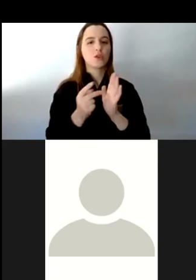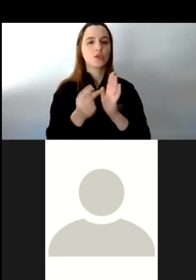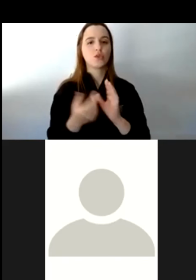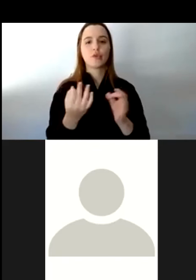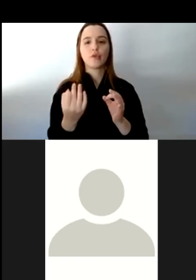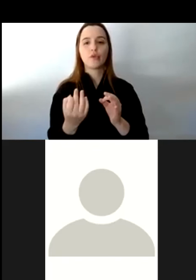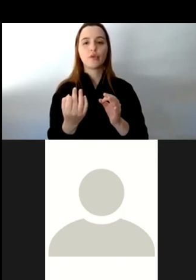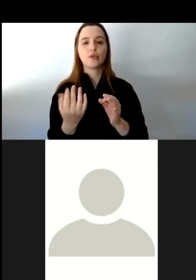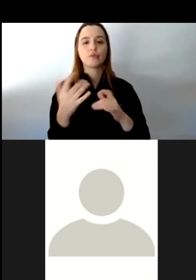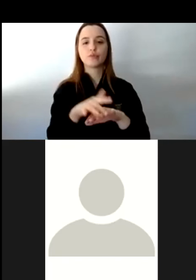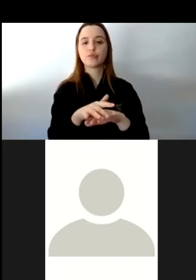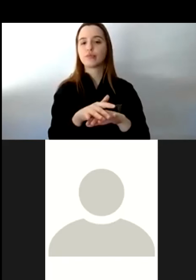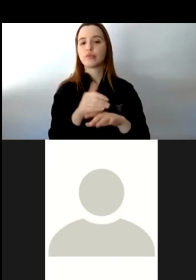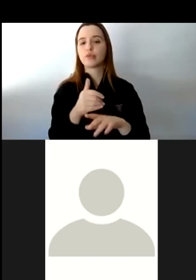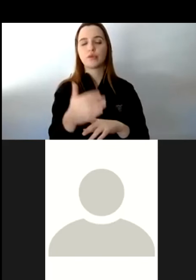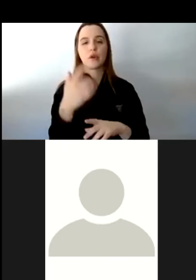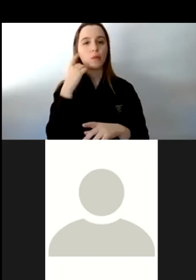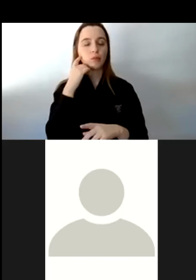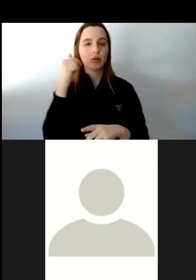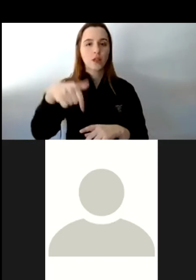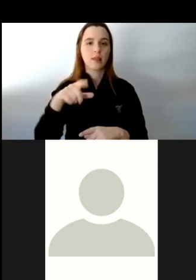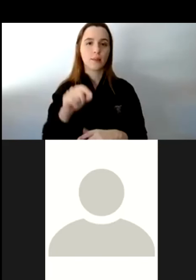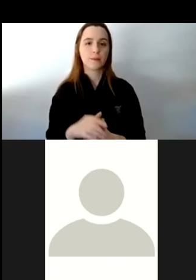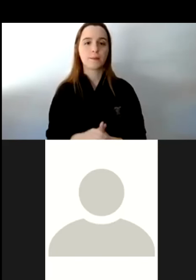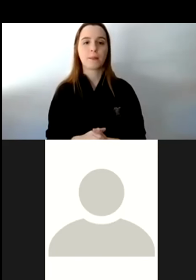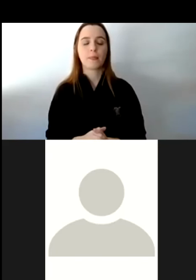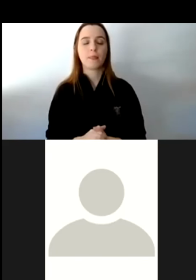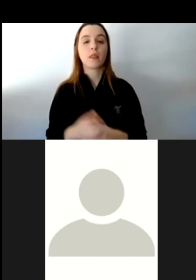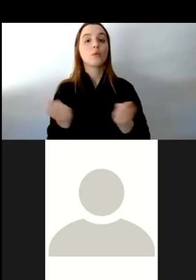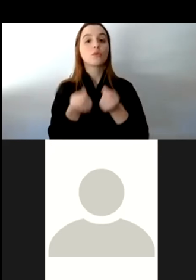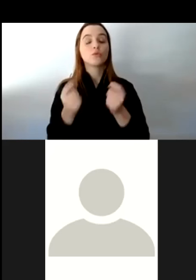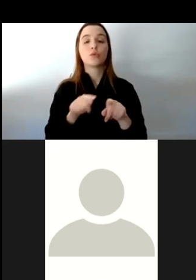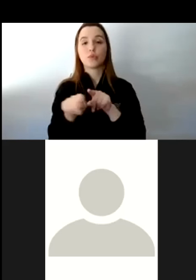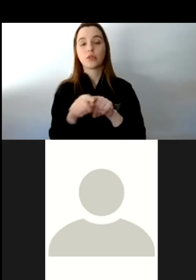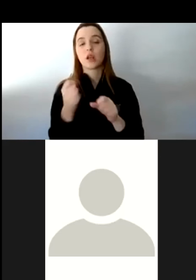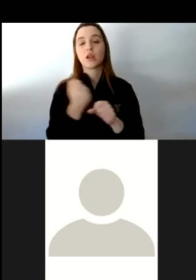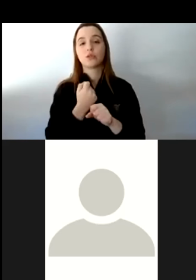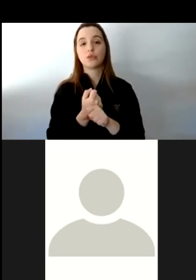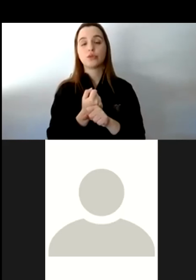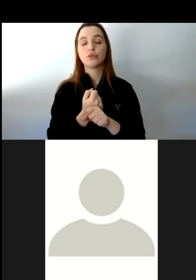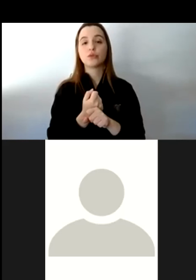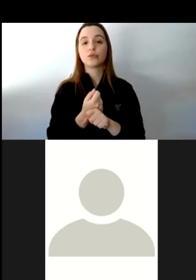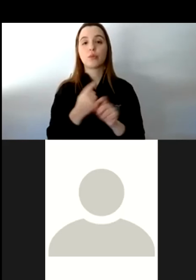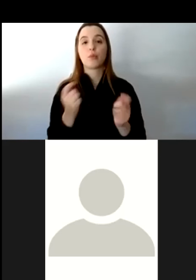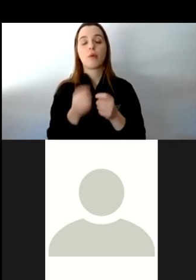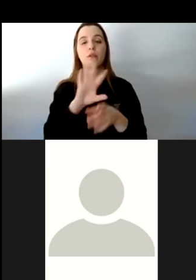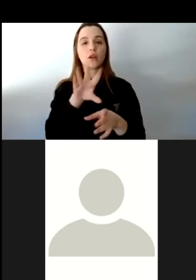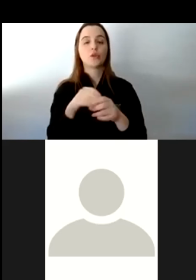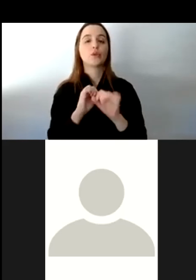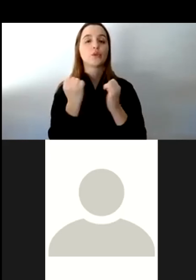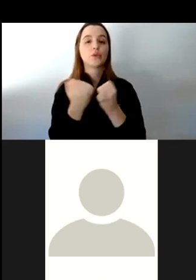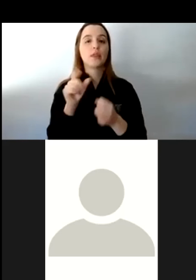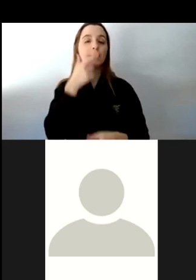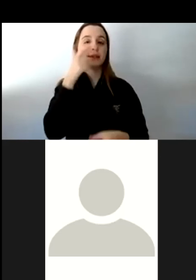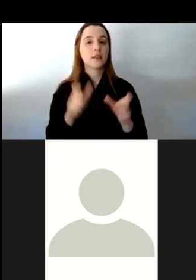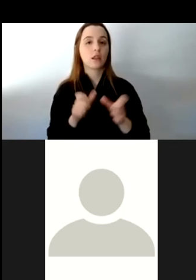doenças raras, do qual iremos ouvir falar nesta sessão. A promoção de políticas e ações que promovam a inclusão social